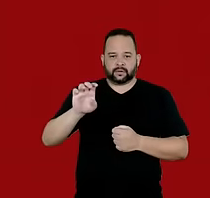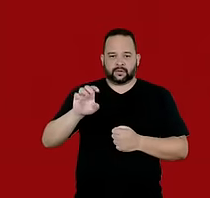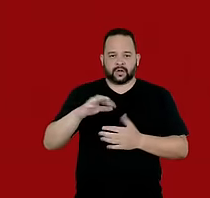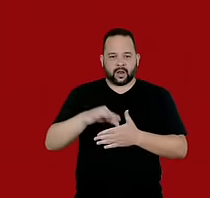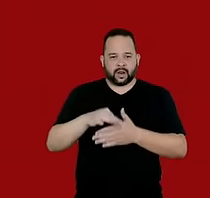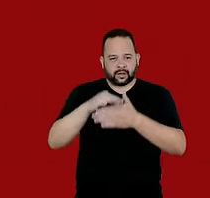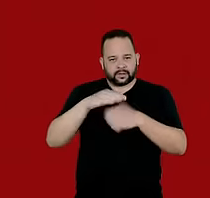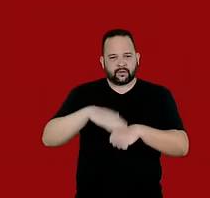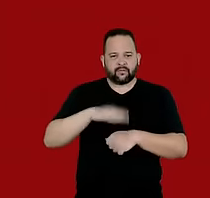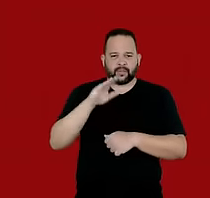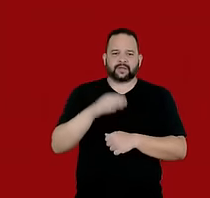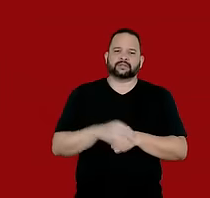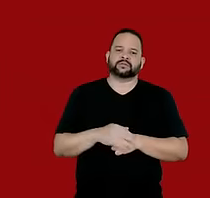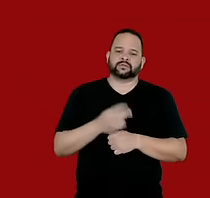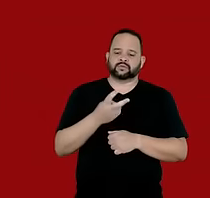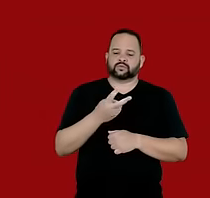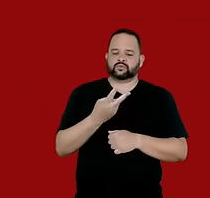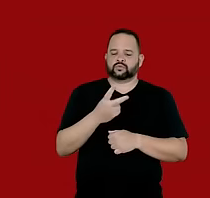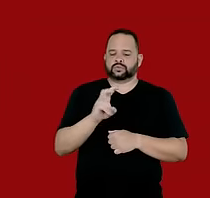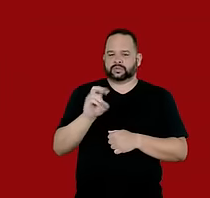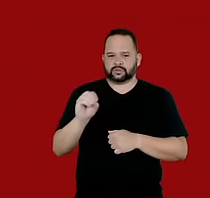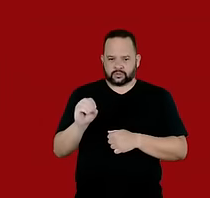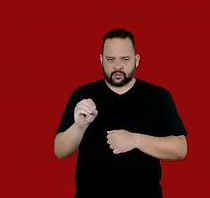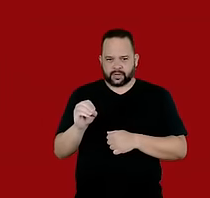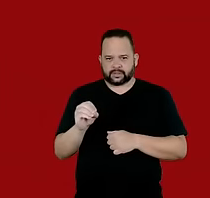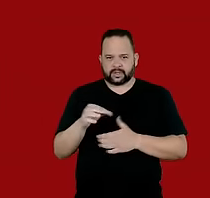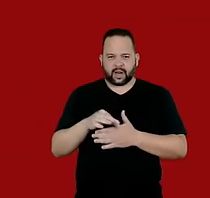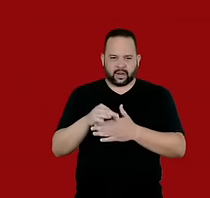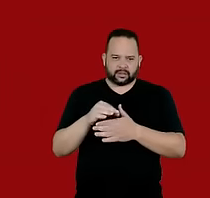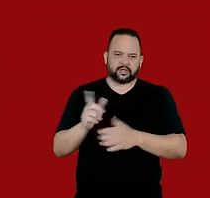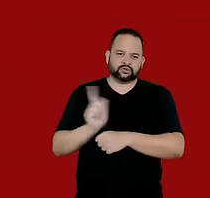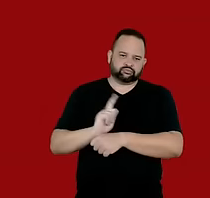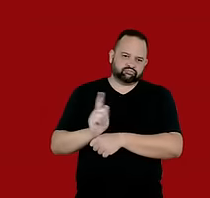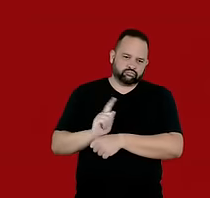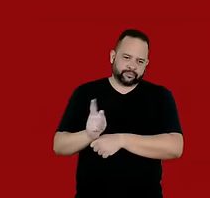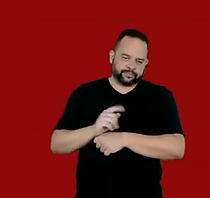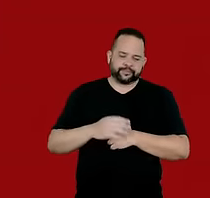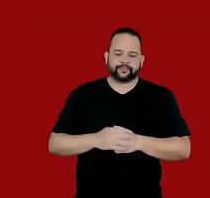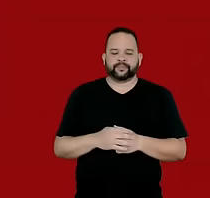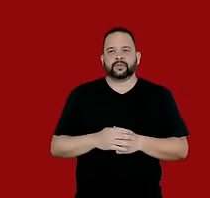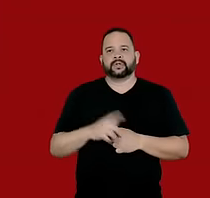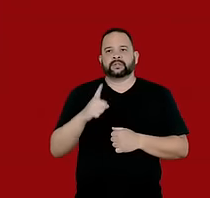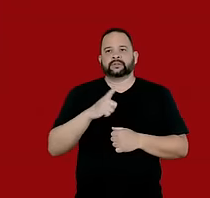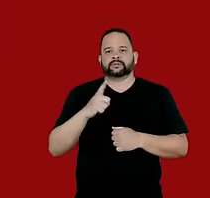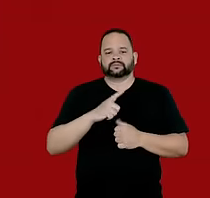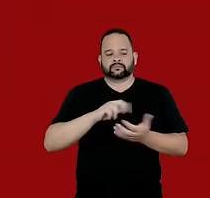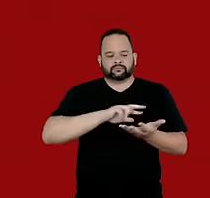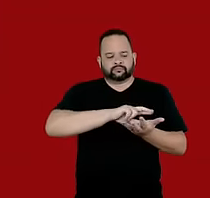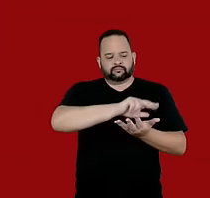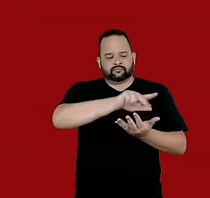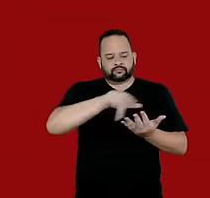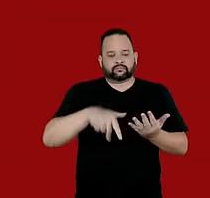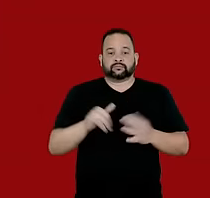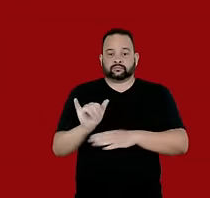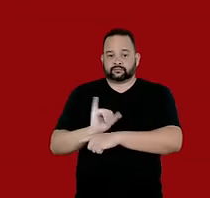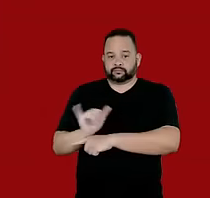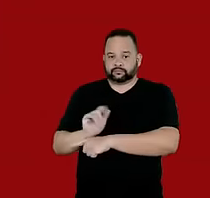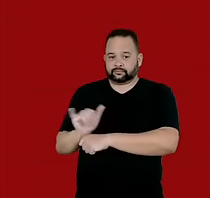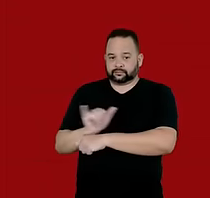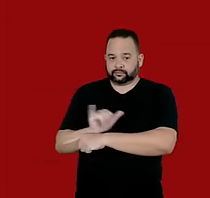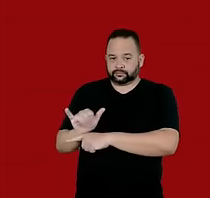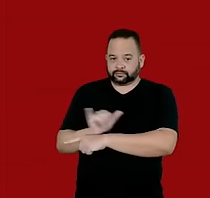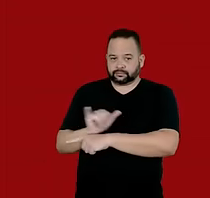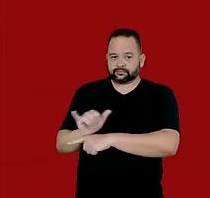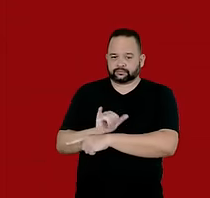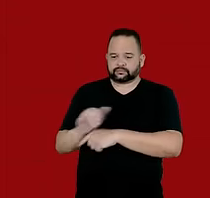gestão e que passou muito bem nesses eventos nós temos uma diversidade de estratégias que até complementam uma parte de renda fixa